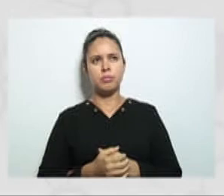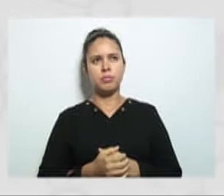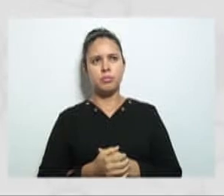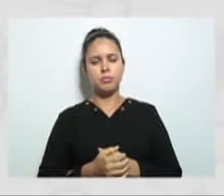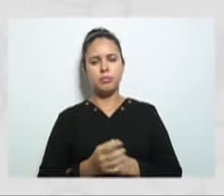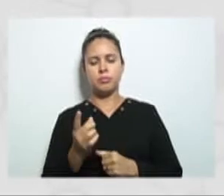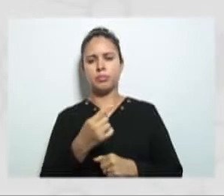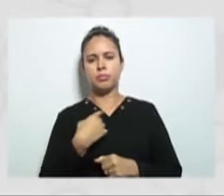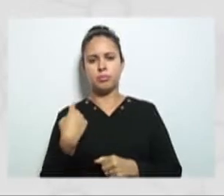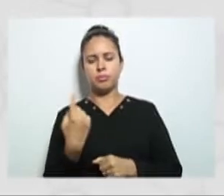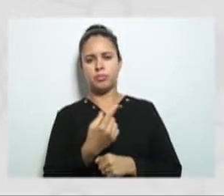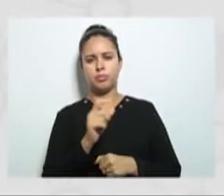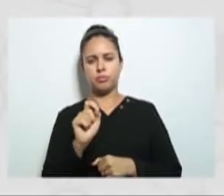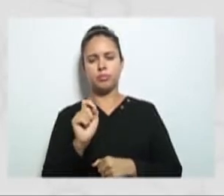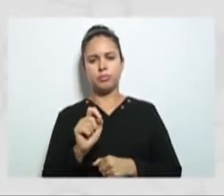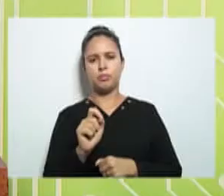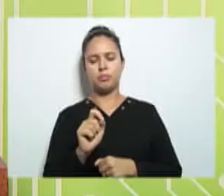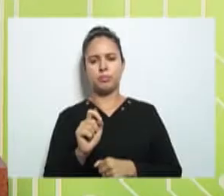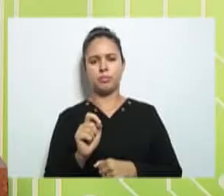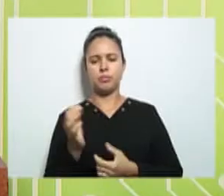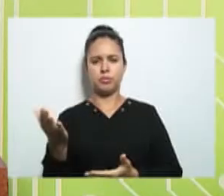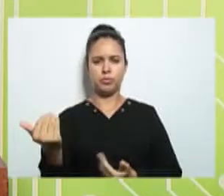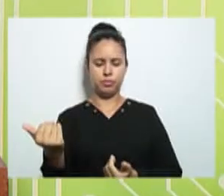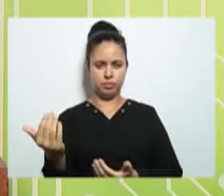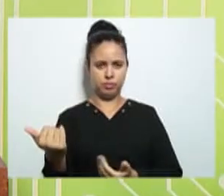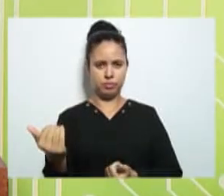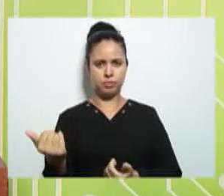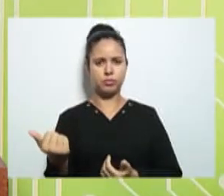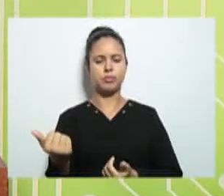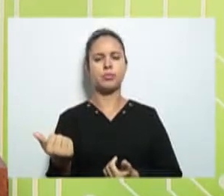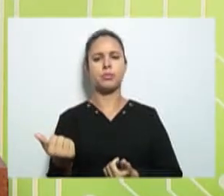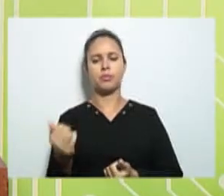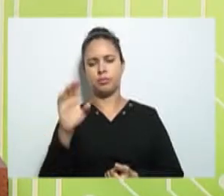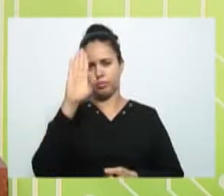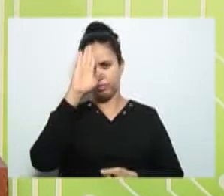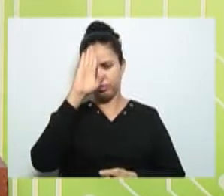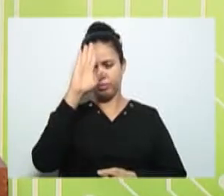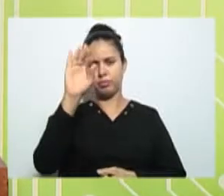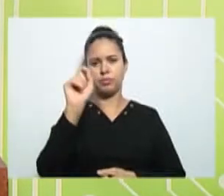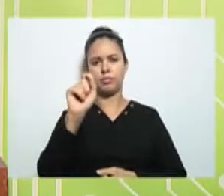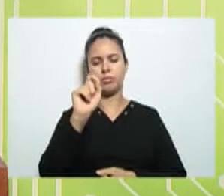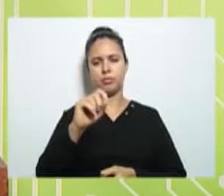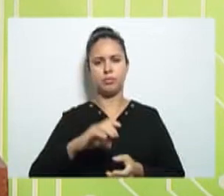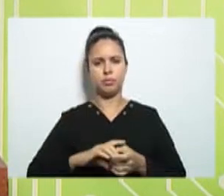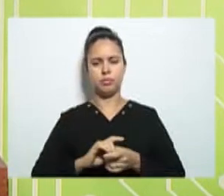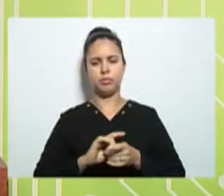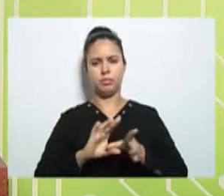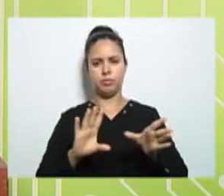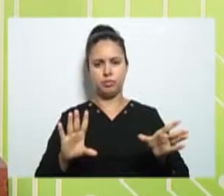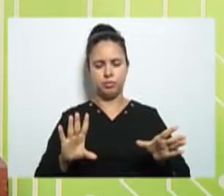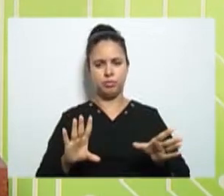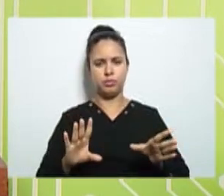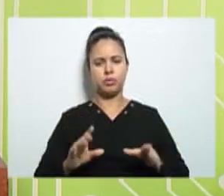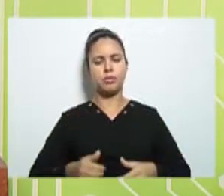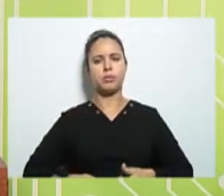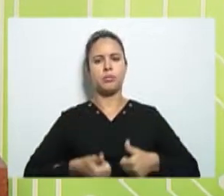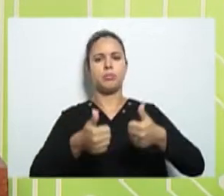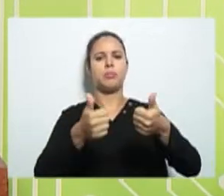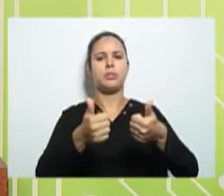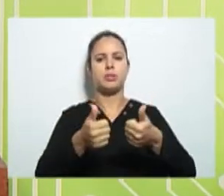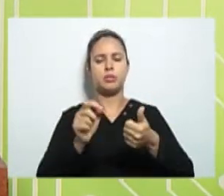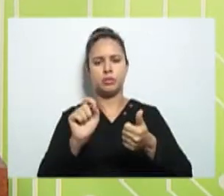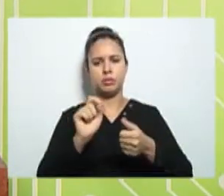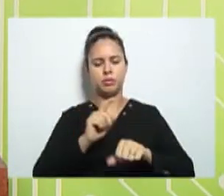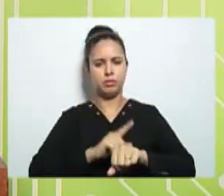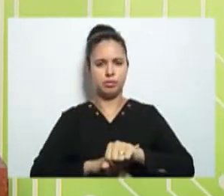quando é jovem, vocês, né, e principalmente, vocês gostam muito de liberdade, né? Não é nada melhor do que a gente fazer o nosso